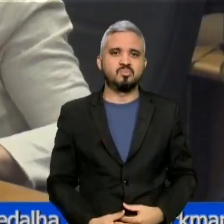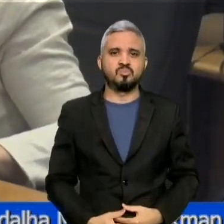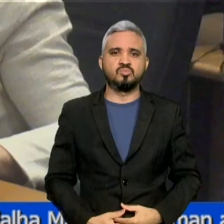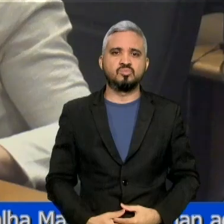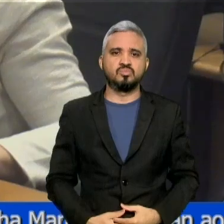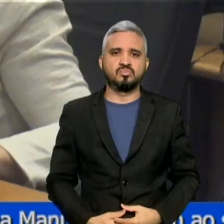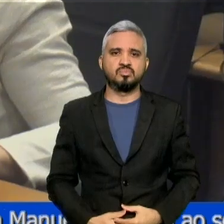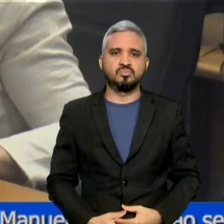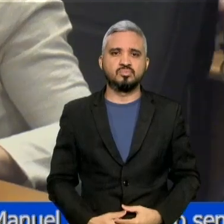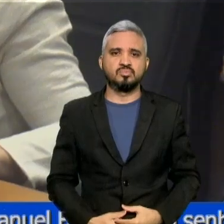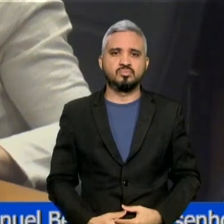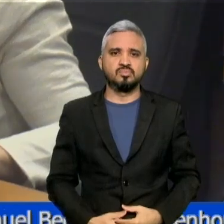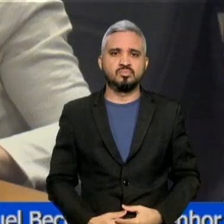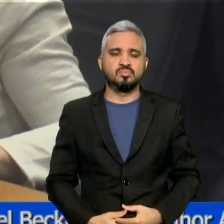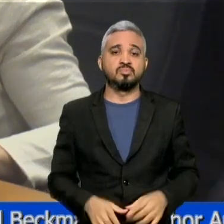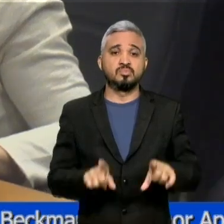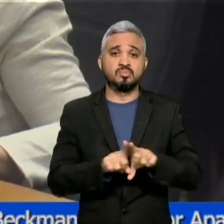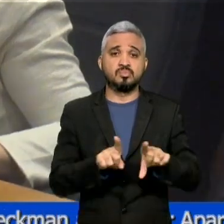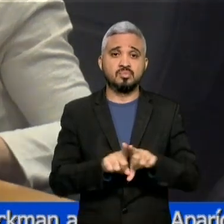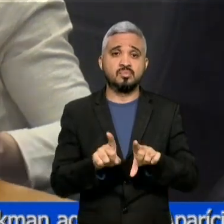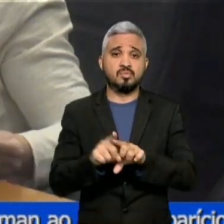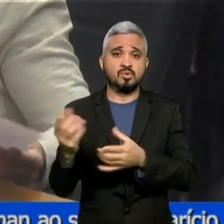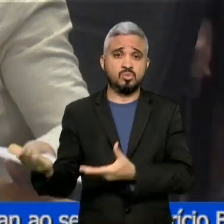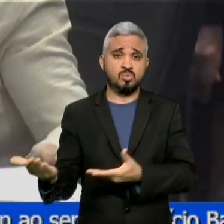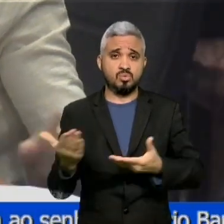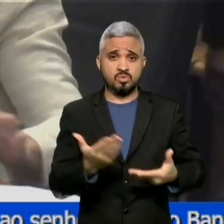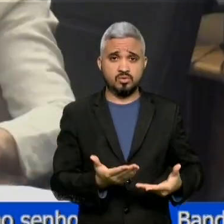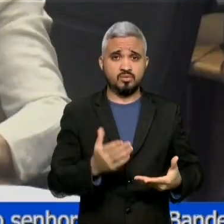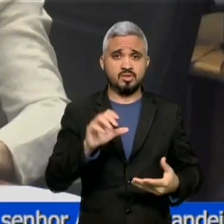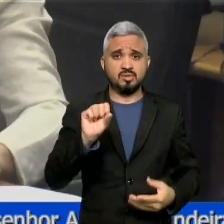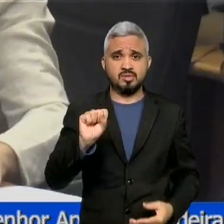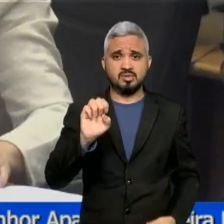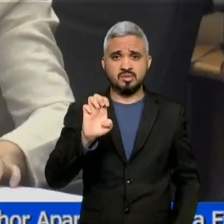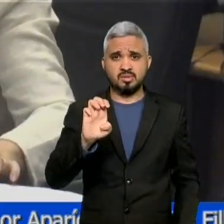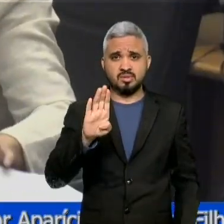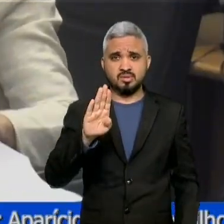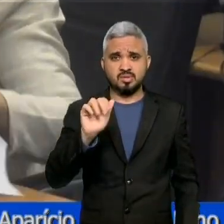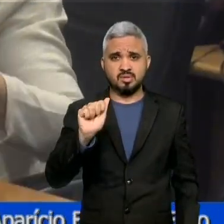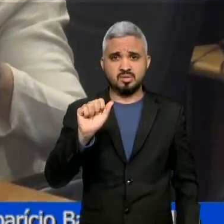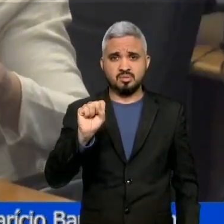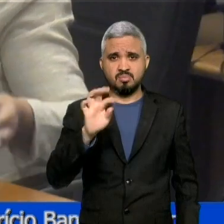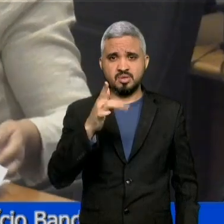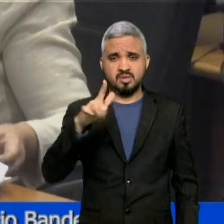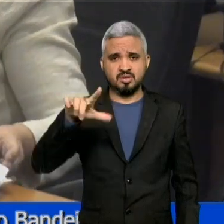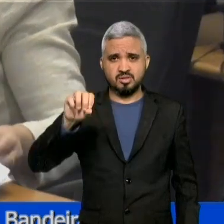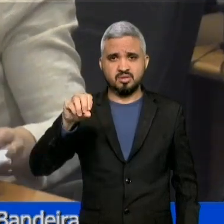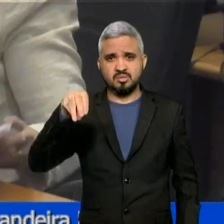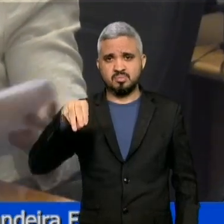Concedo a palavra ainda ao doutor Sebastião Madeira.